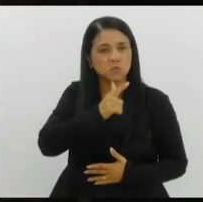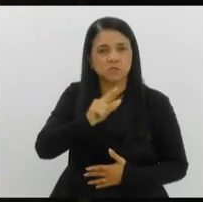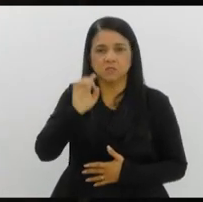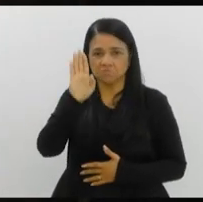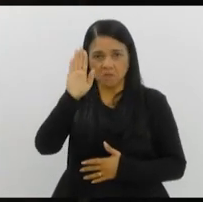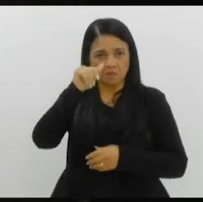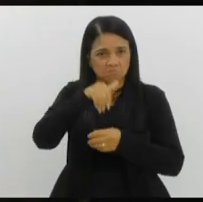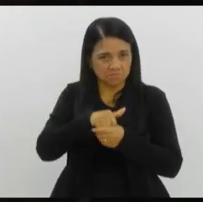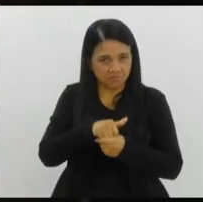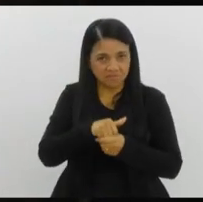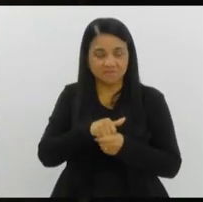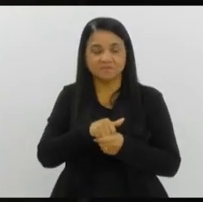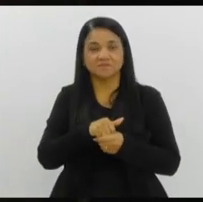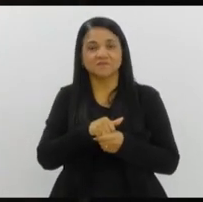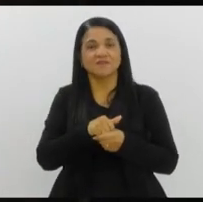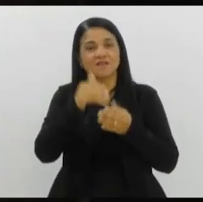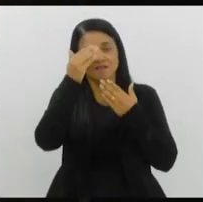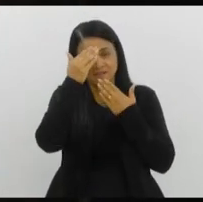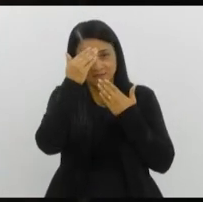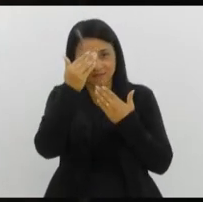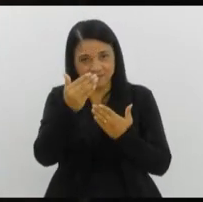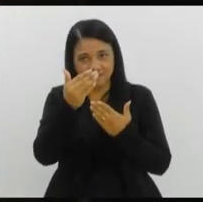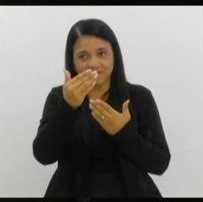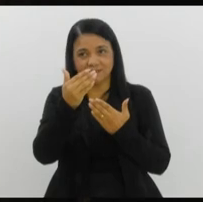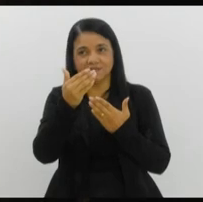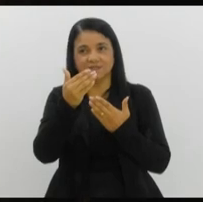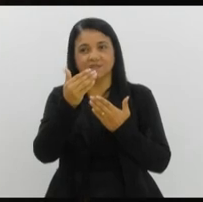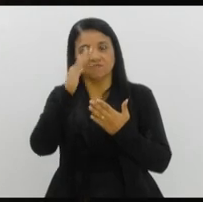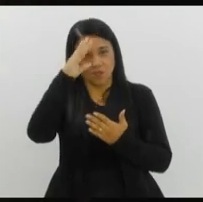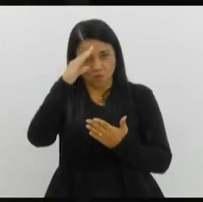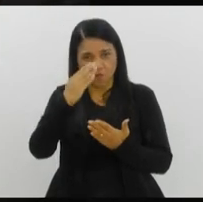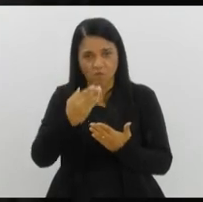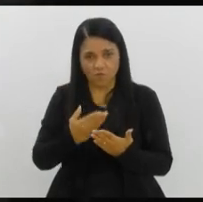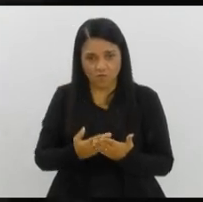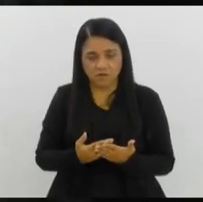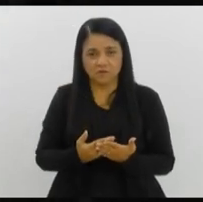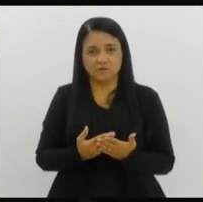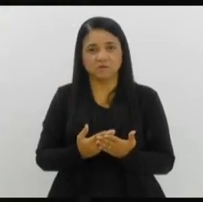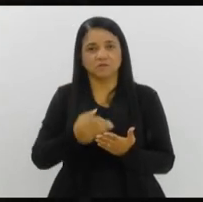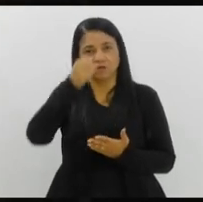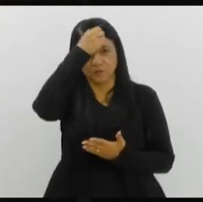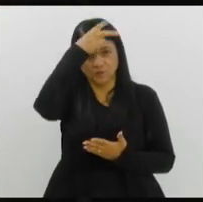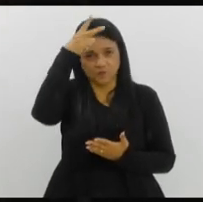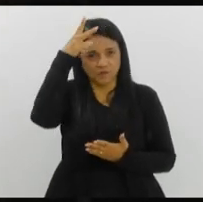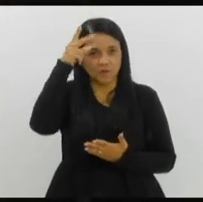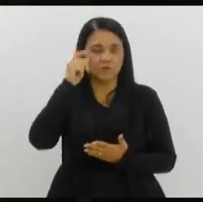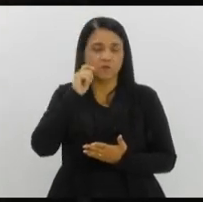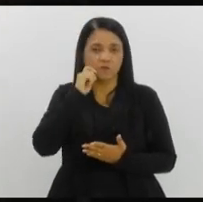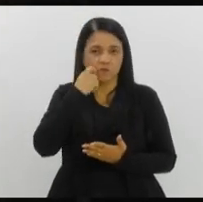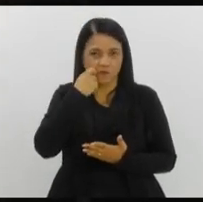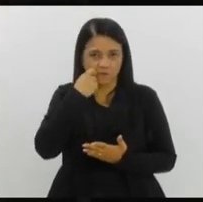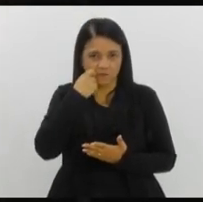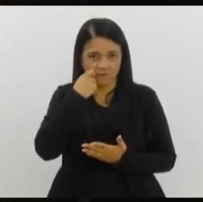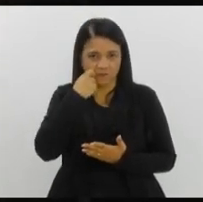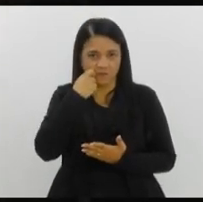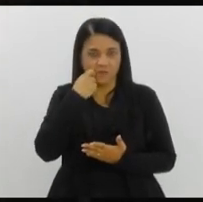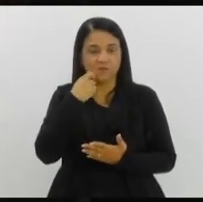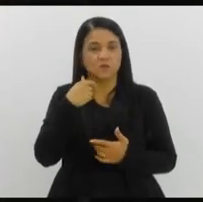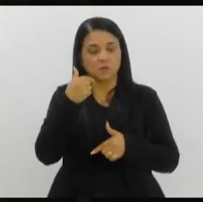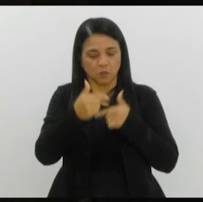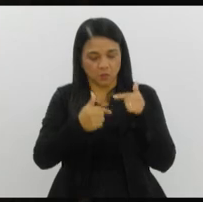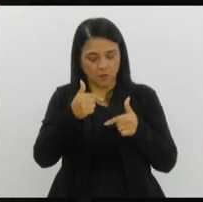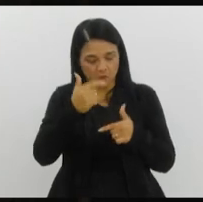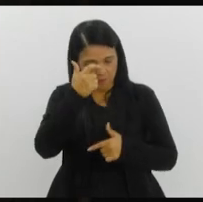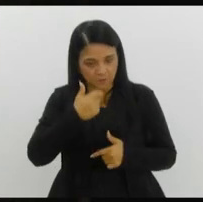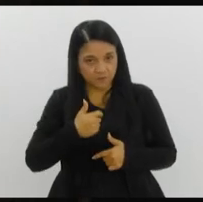mandato, e agradecer mais uma vez, né, a confiança do prefeito Eduardo Paes no meu trabalho. Eu